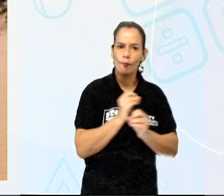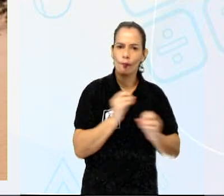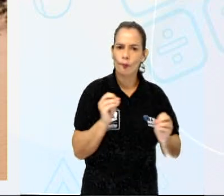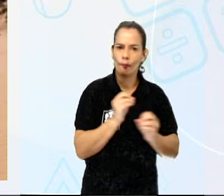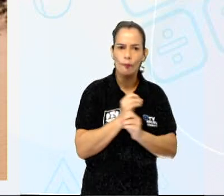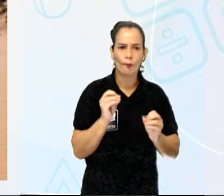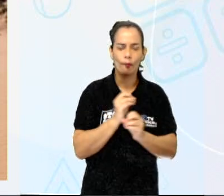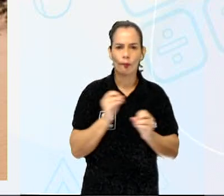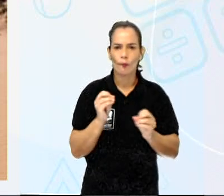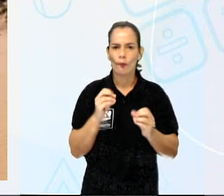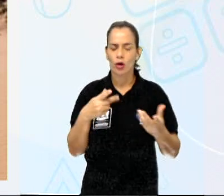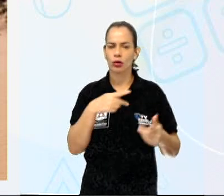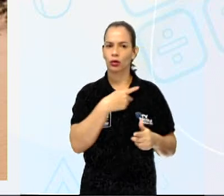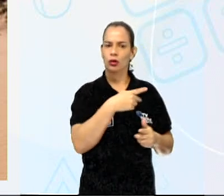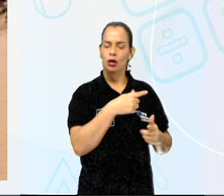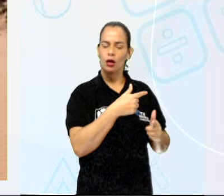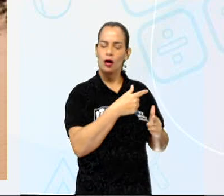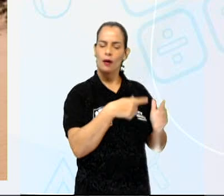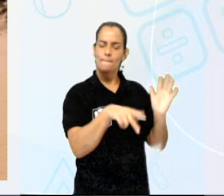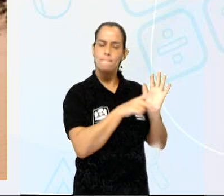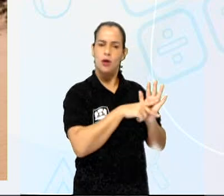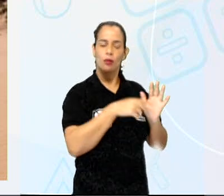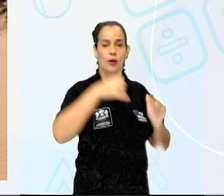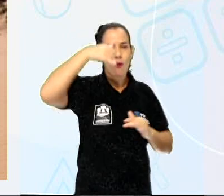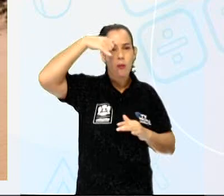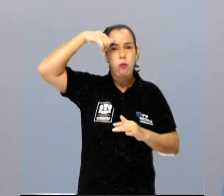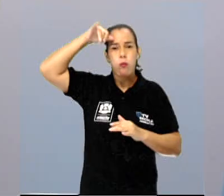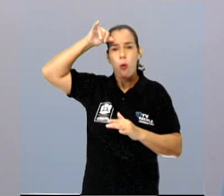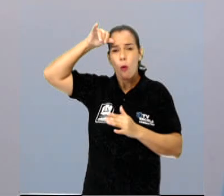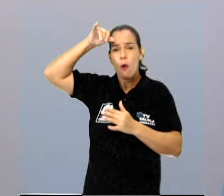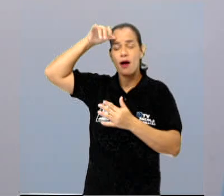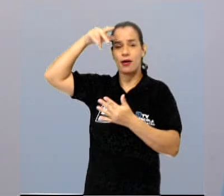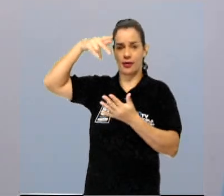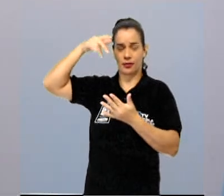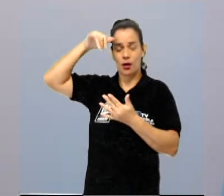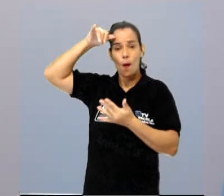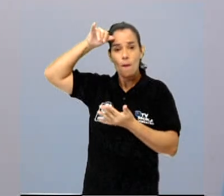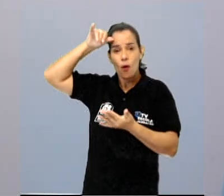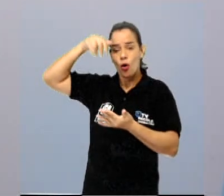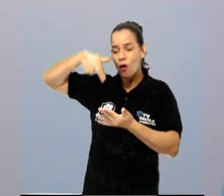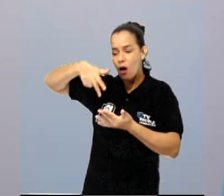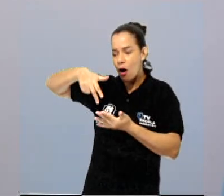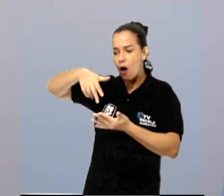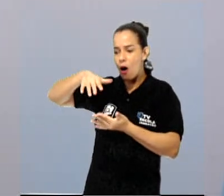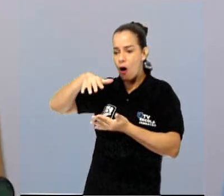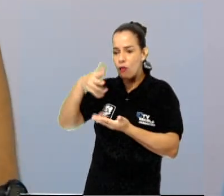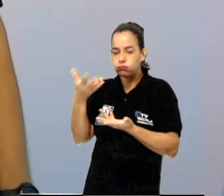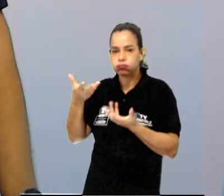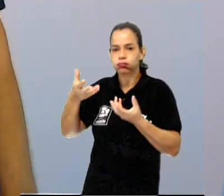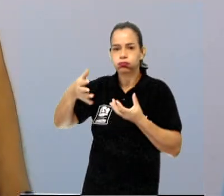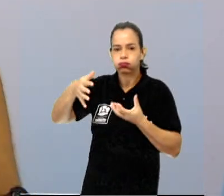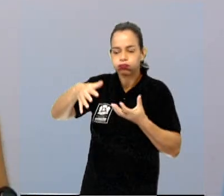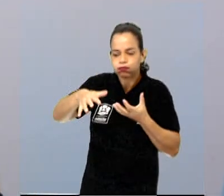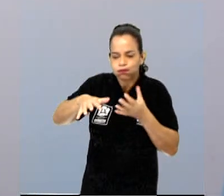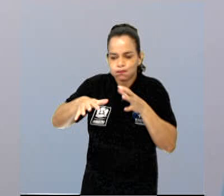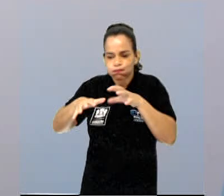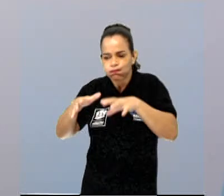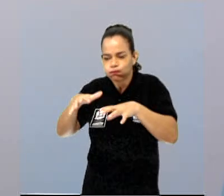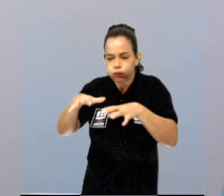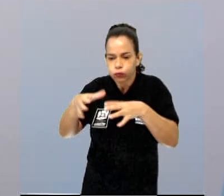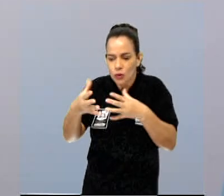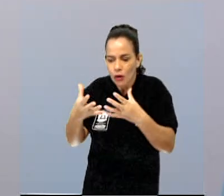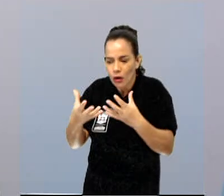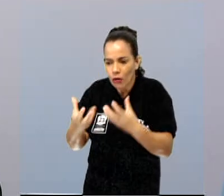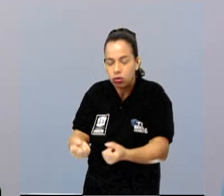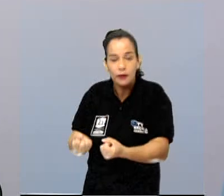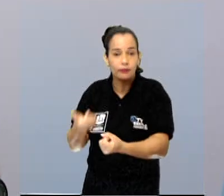causa disso é a própria pecuária. Aquele boi pesado vão pisando ali, e a vegetação rasteira, o capim, ele não